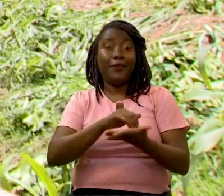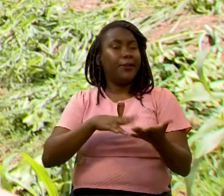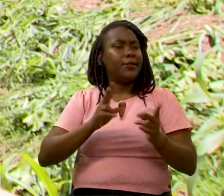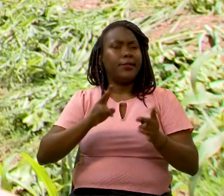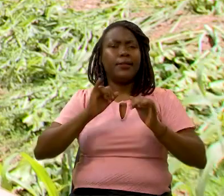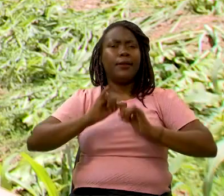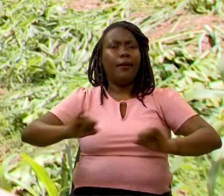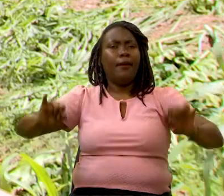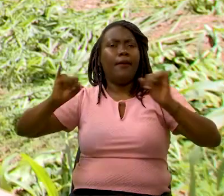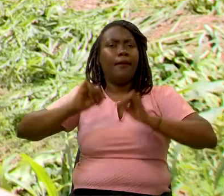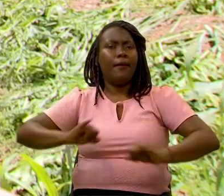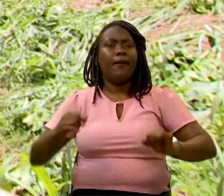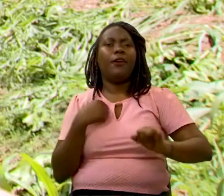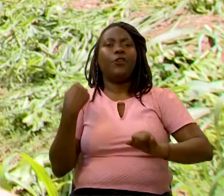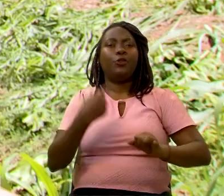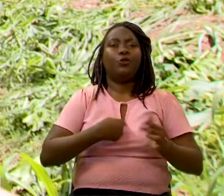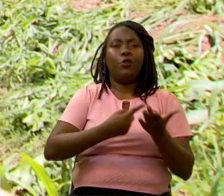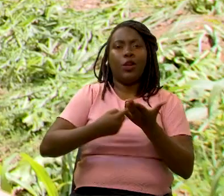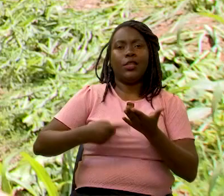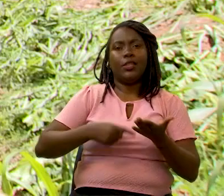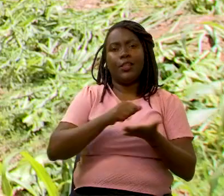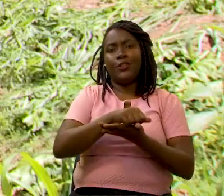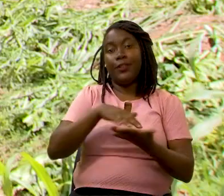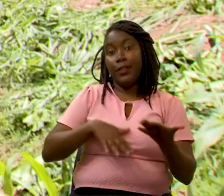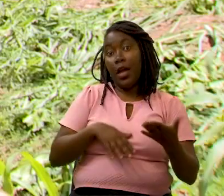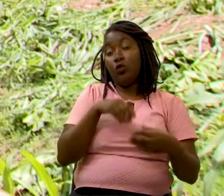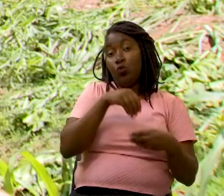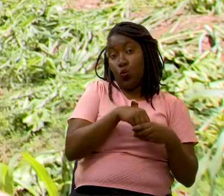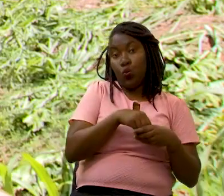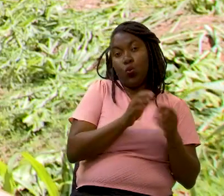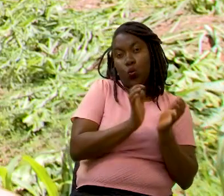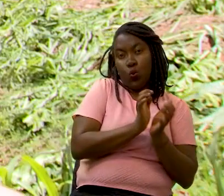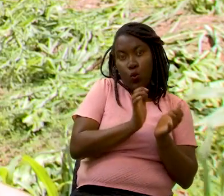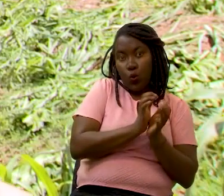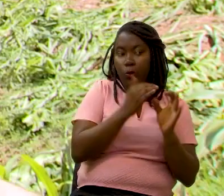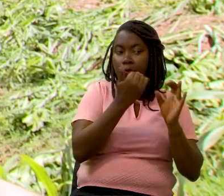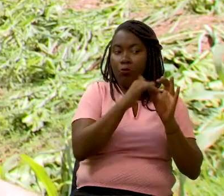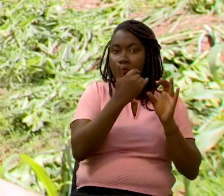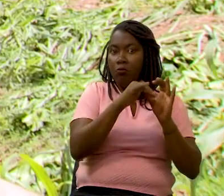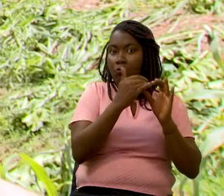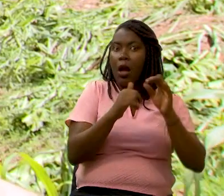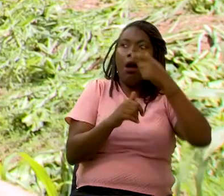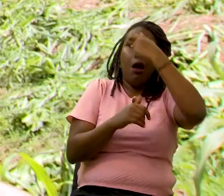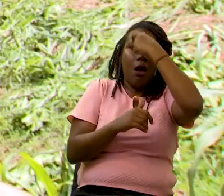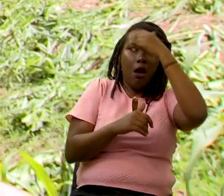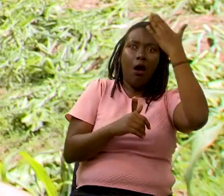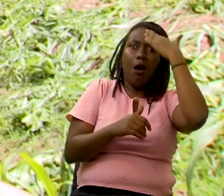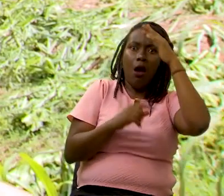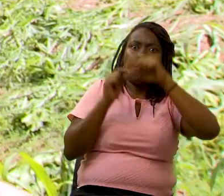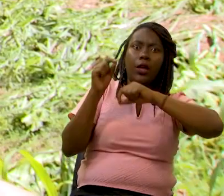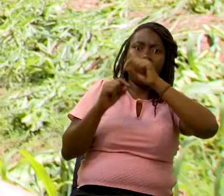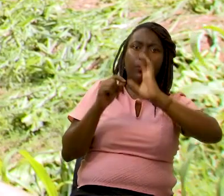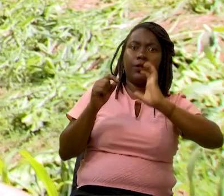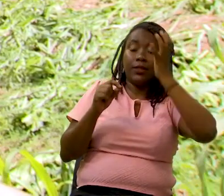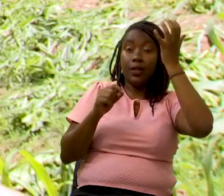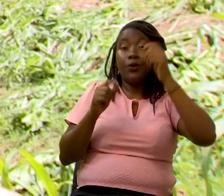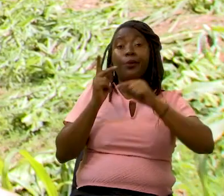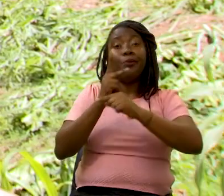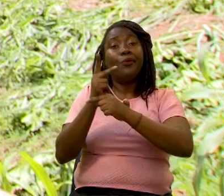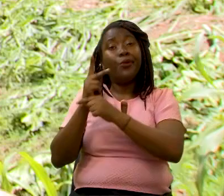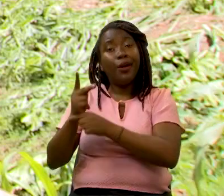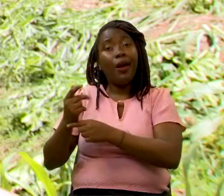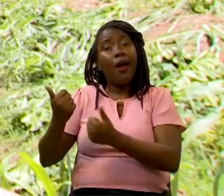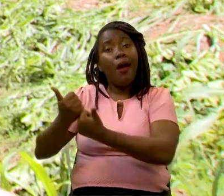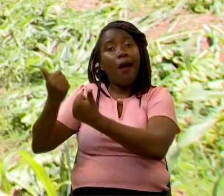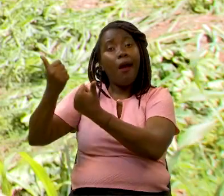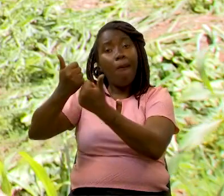deles nas atividades. Então sempre divulgamos as nossas atividades dentro de um grupo que eles pegam e ficam conscientes do que está acontecendo,